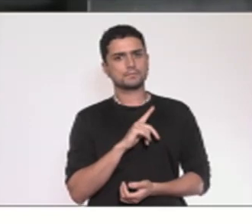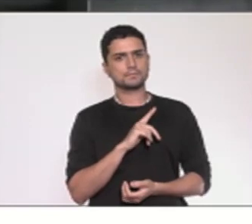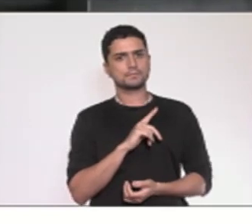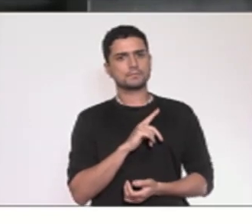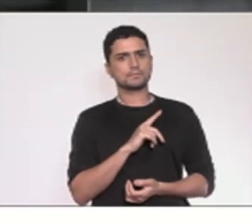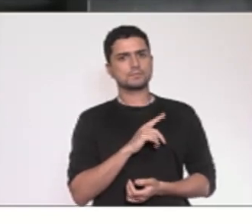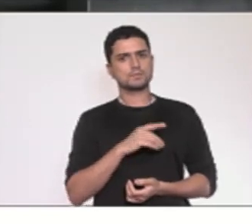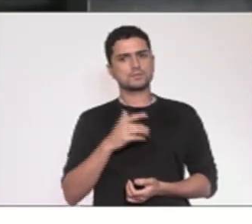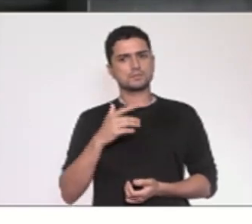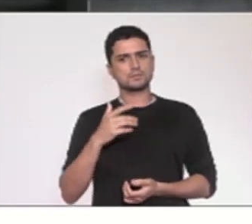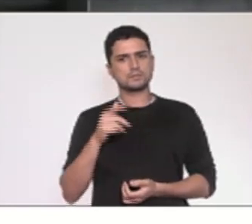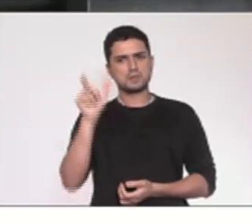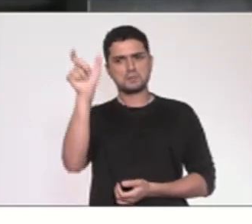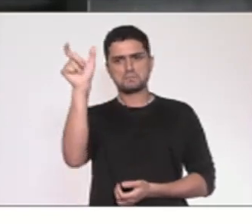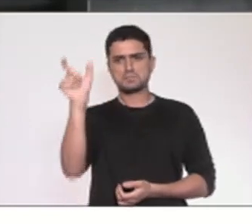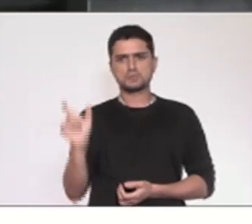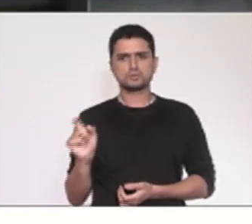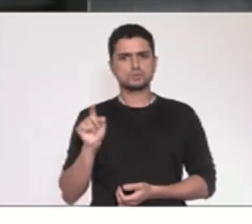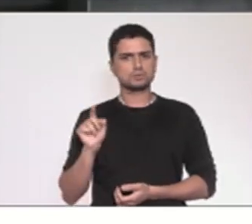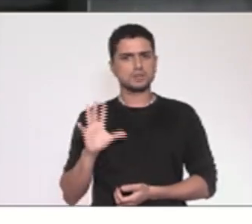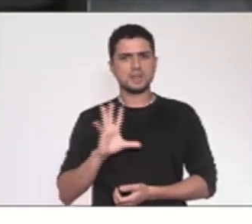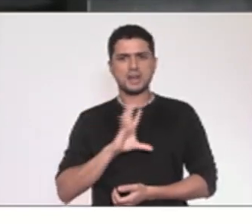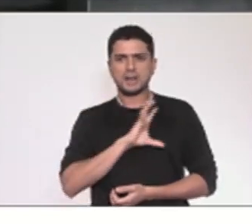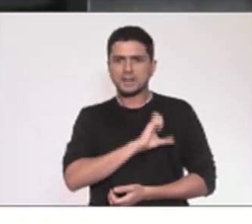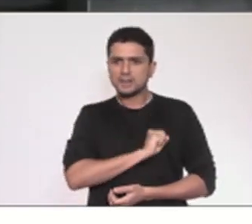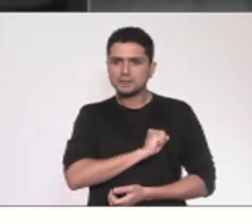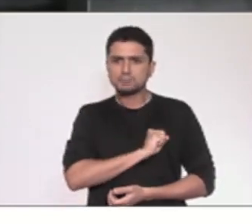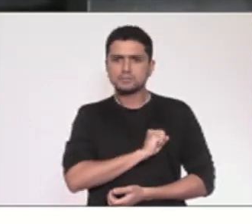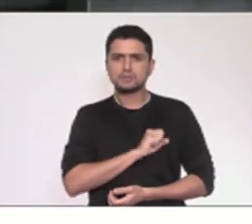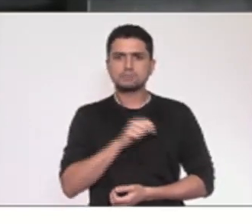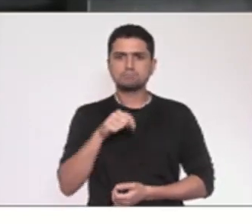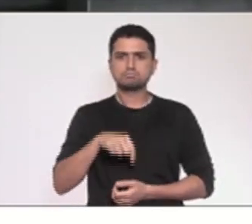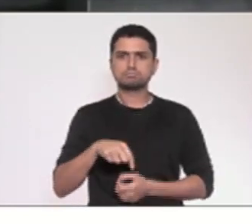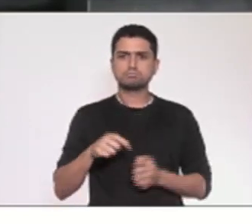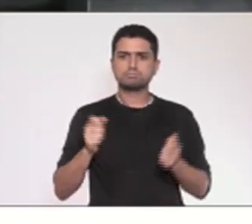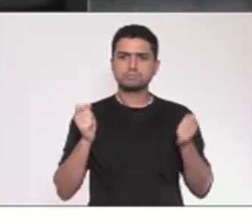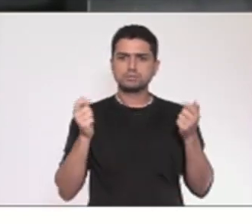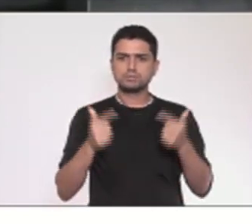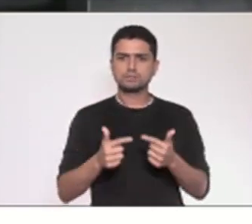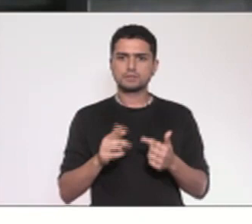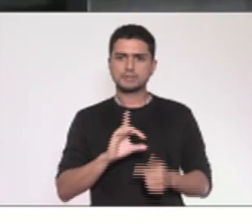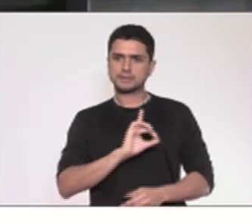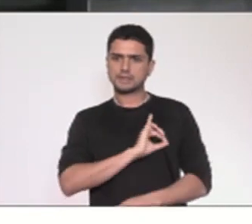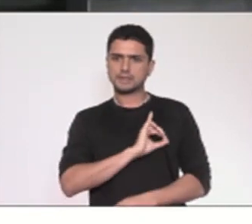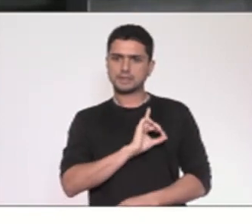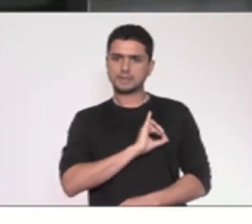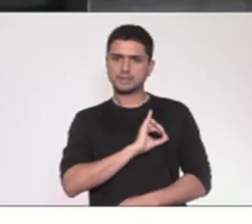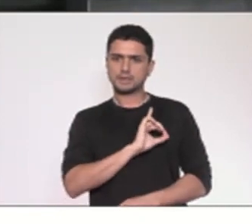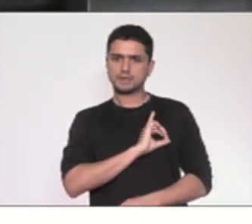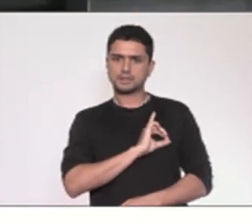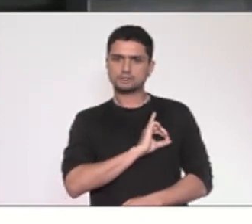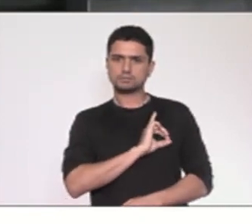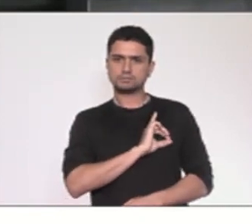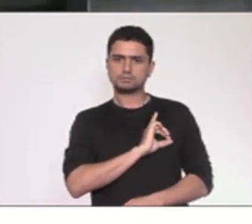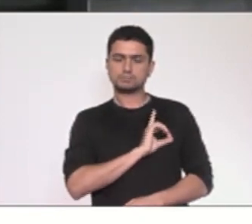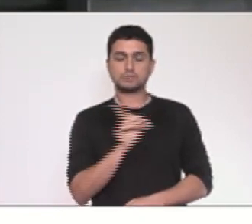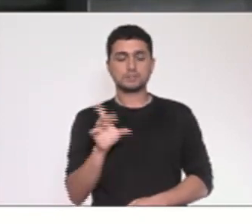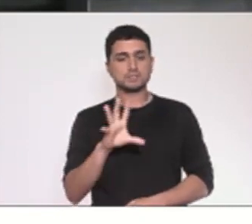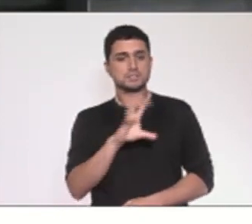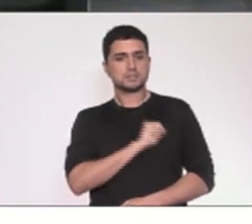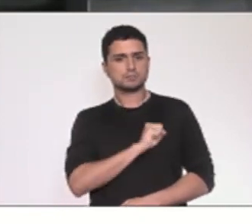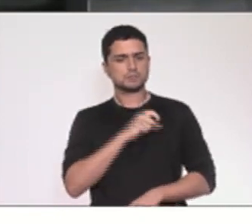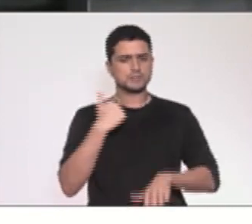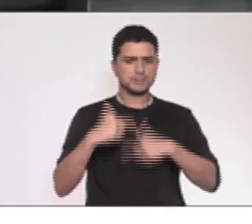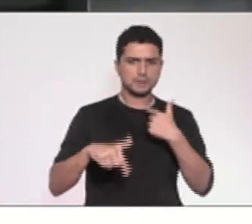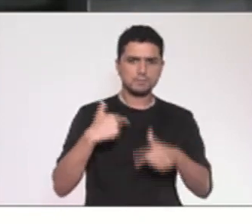pela sua casa, como é o delegado Marcos Vinícius Braga. É alguém que, se você liga para ele 8 horas